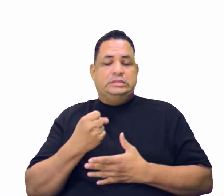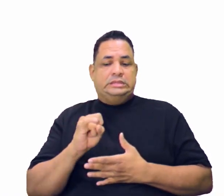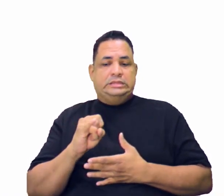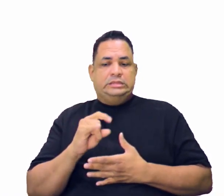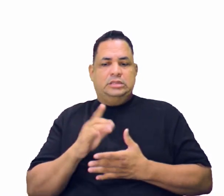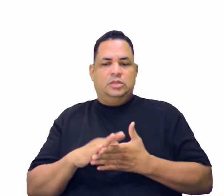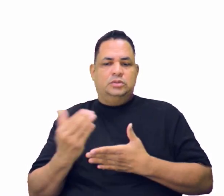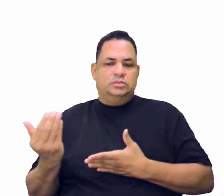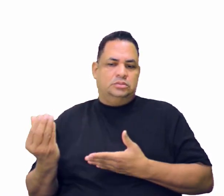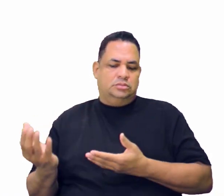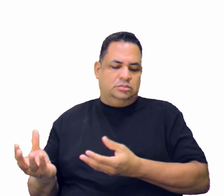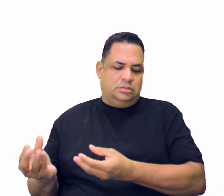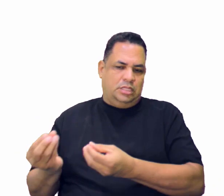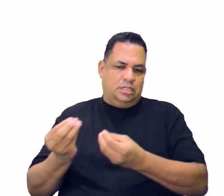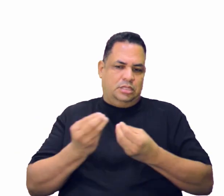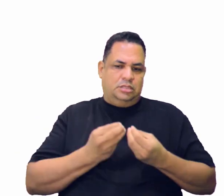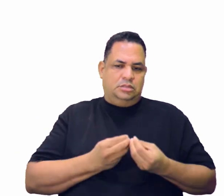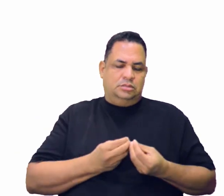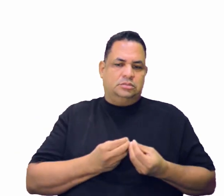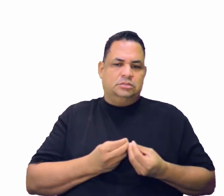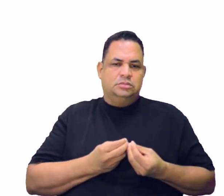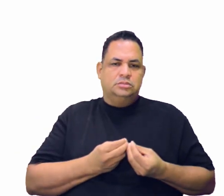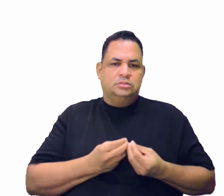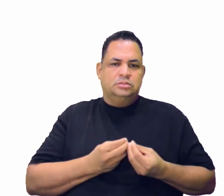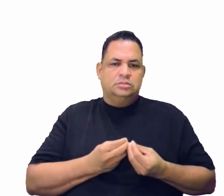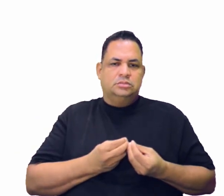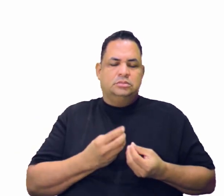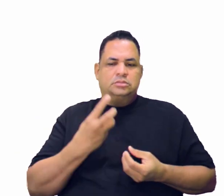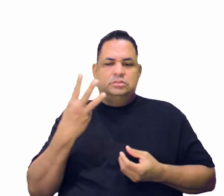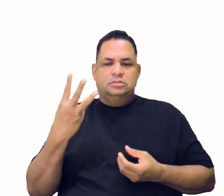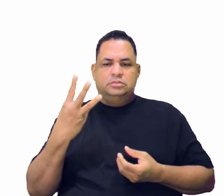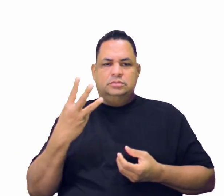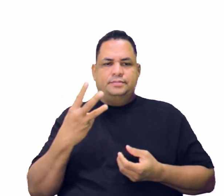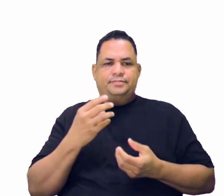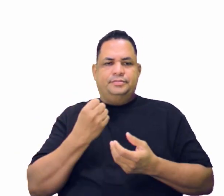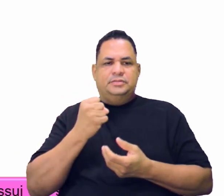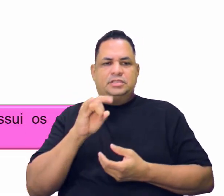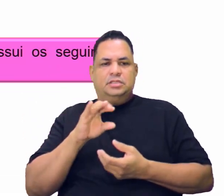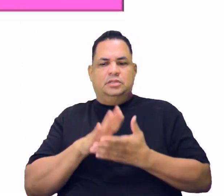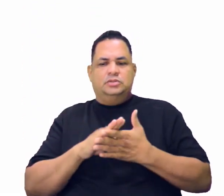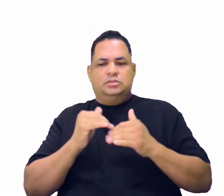Então, você vai usar o quê, ó? Aqui o se não separado também.